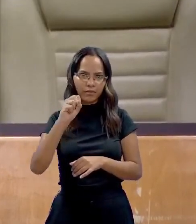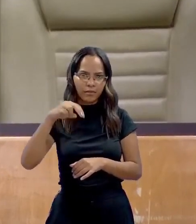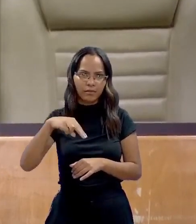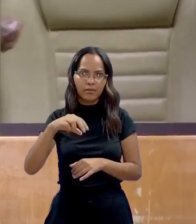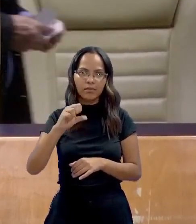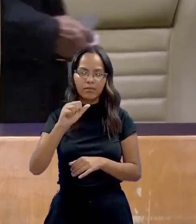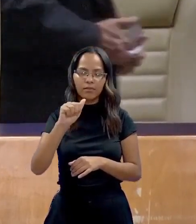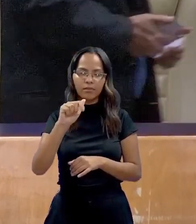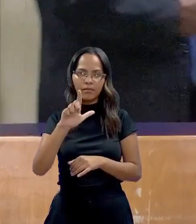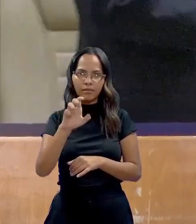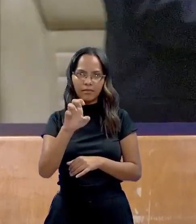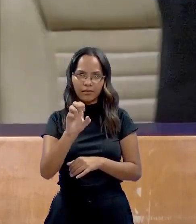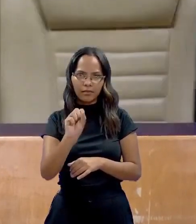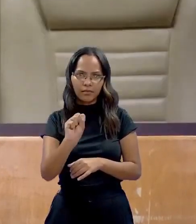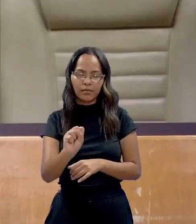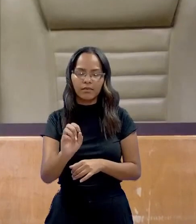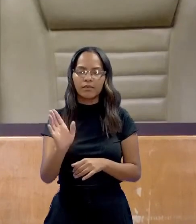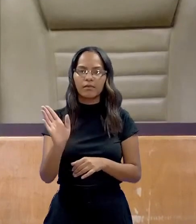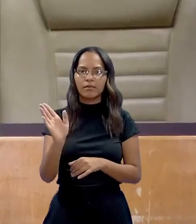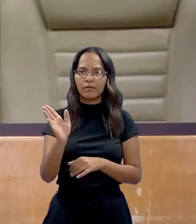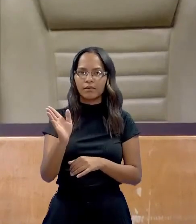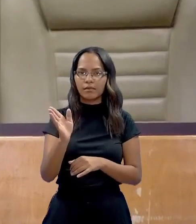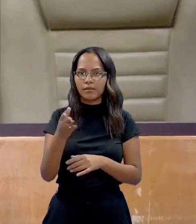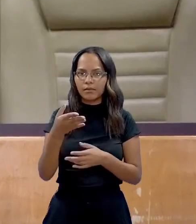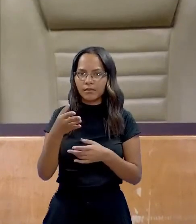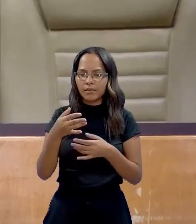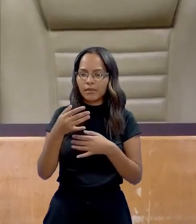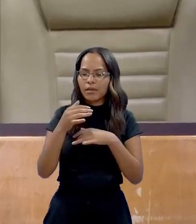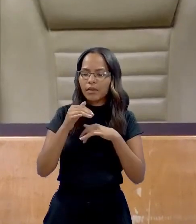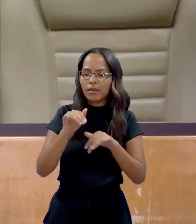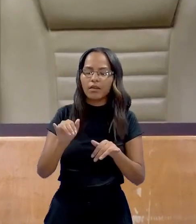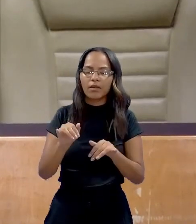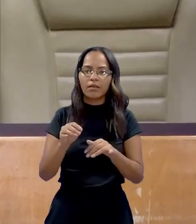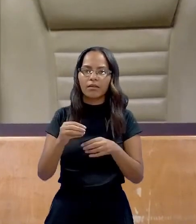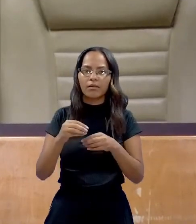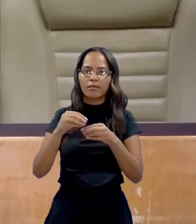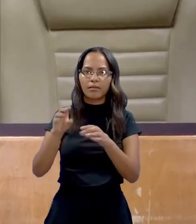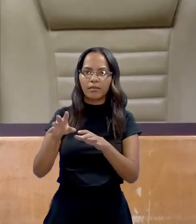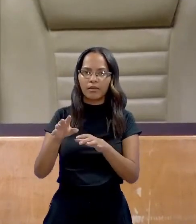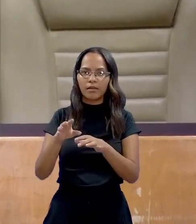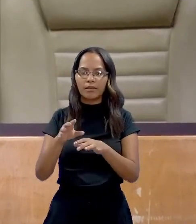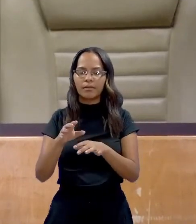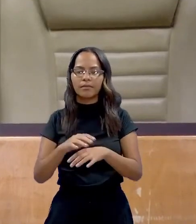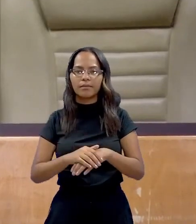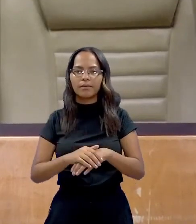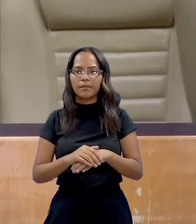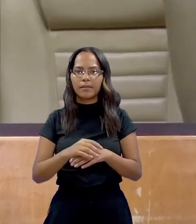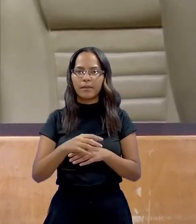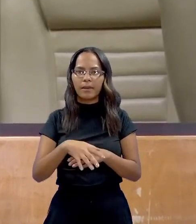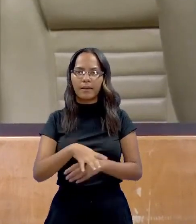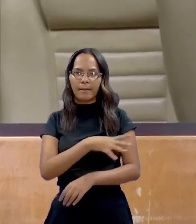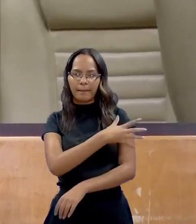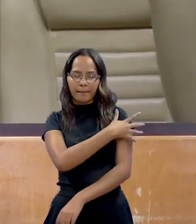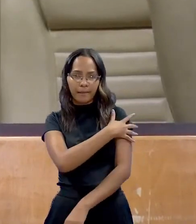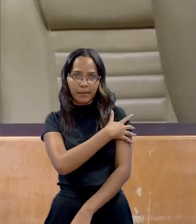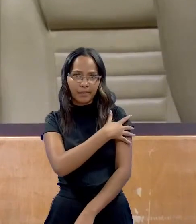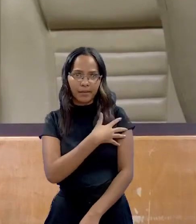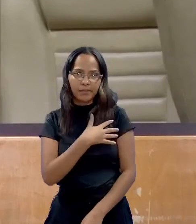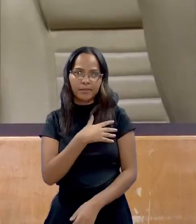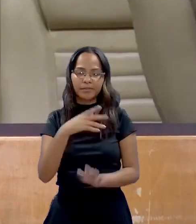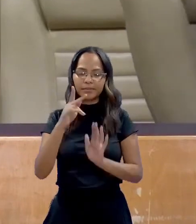CEINFRA, COMUG, SMM, SMS e à Prefeitura. Omar Policar, projeto de lei que